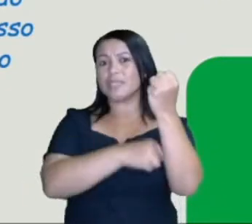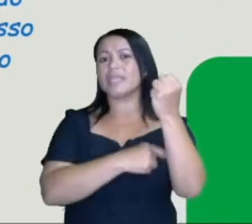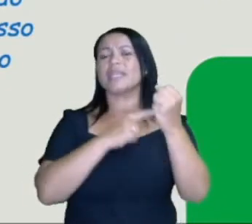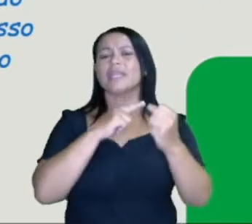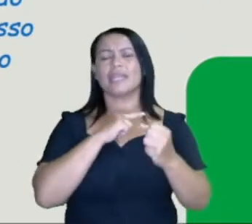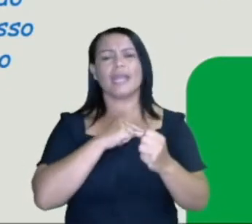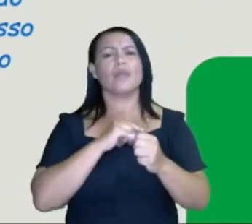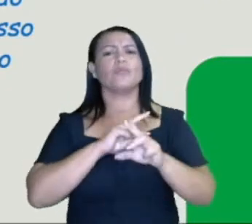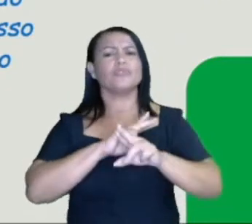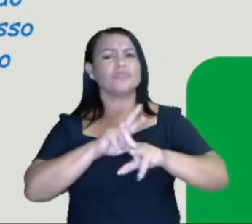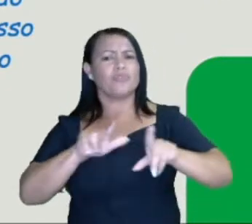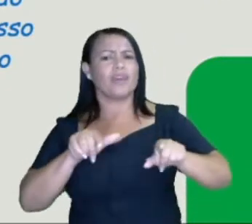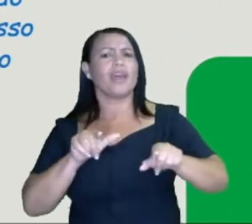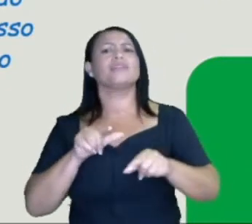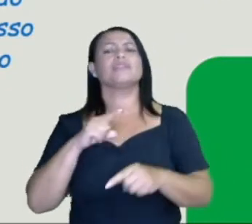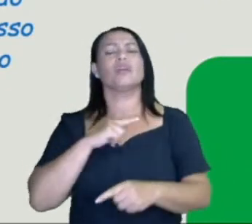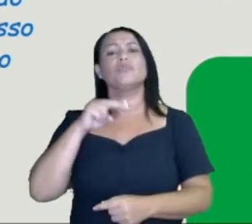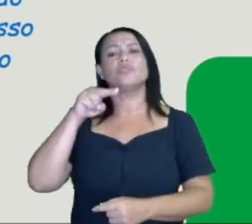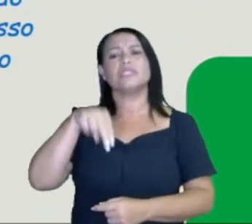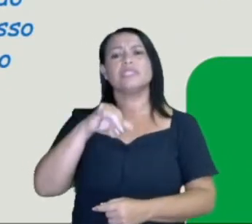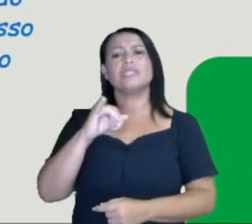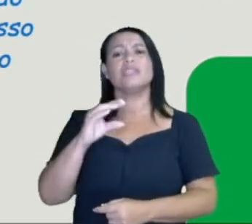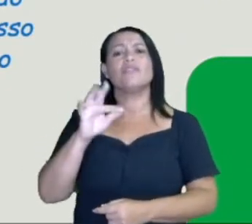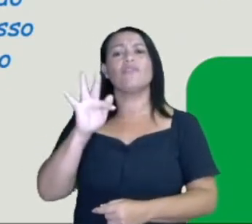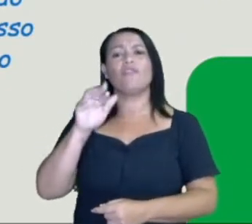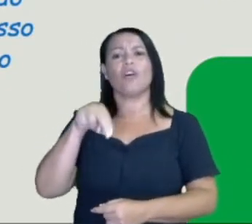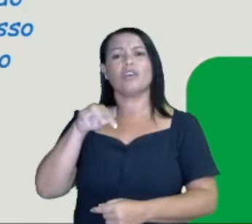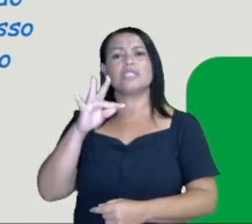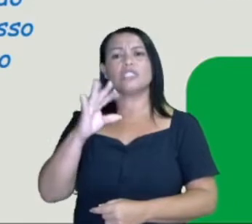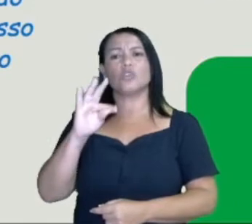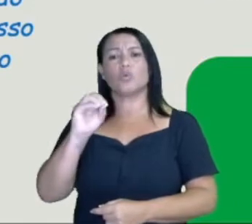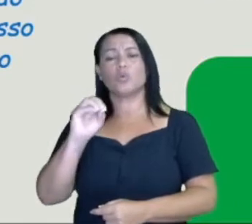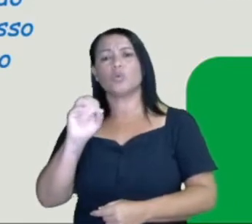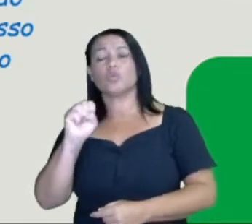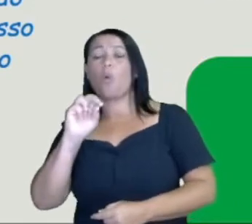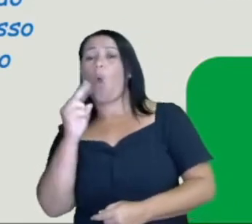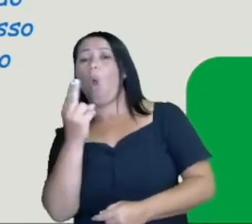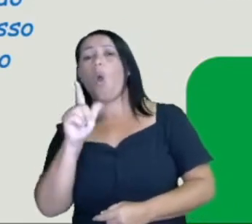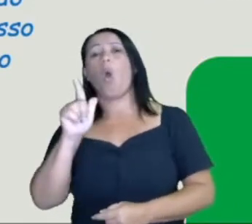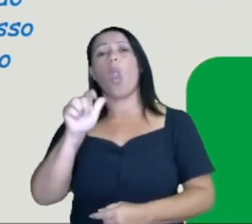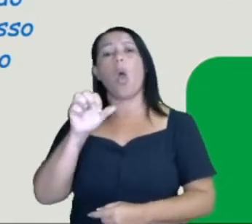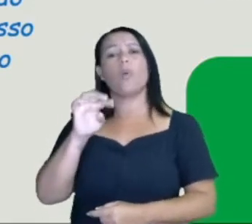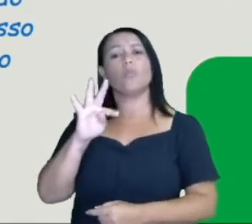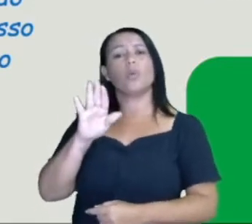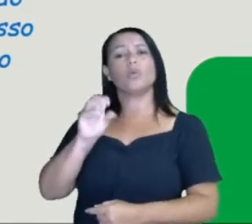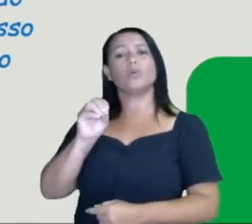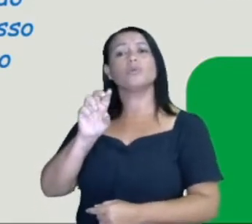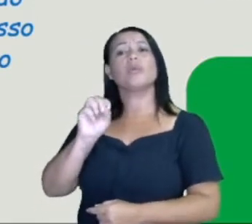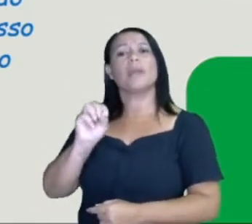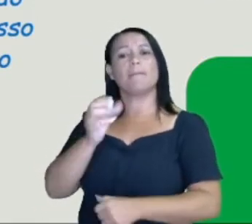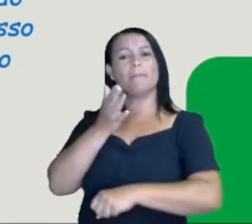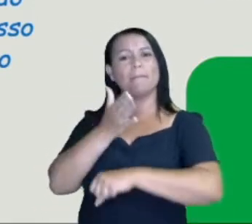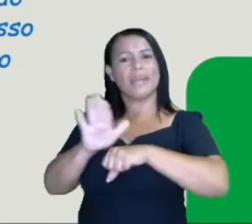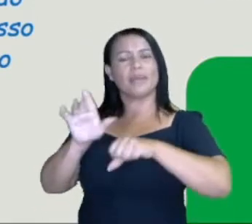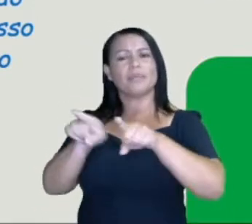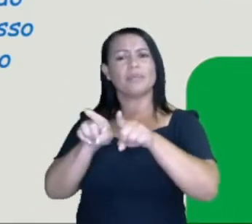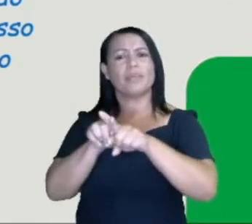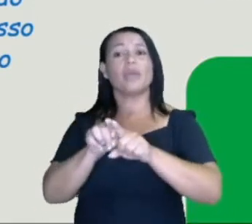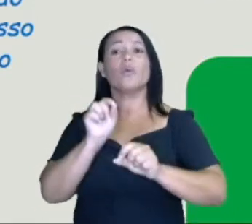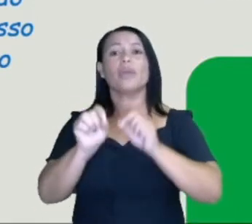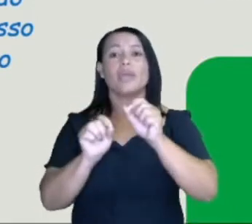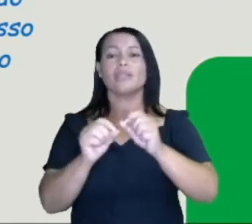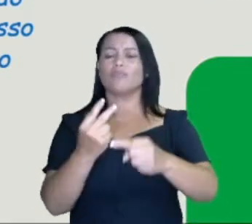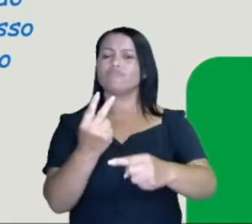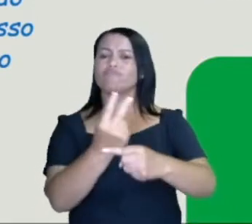ou glóbulos brancos, que são os defensores do nosso organismo. São os nossos soldados que nos defendem contra